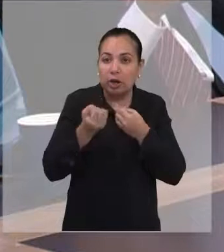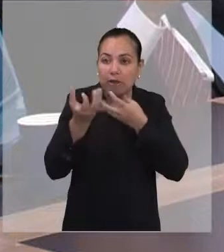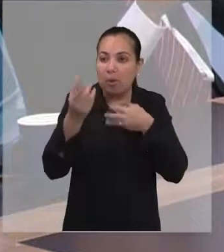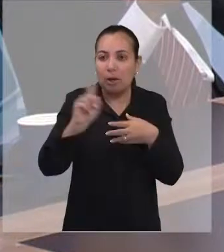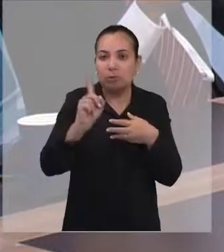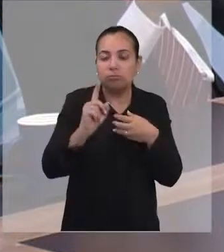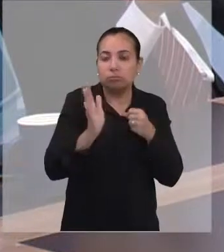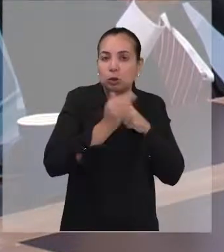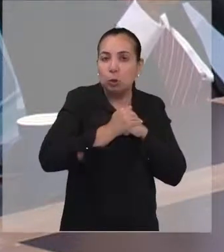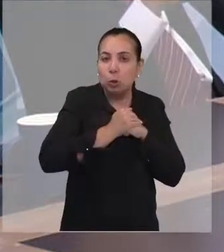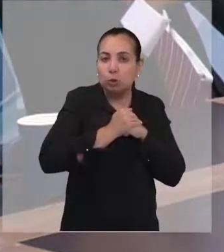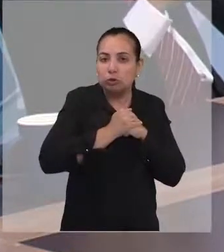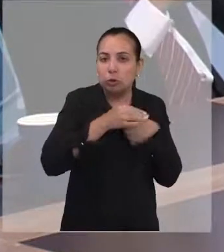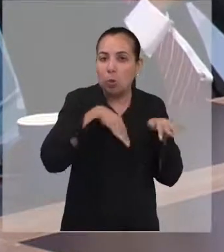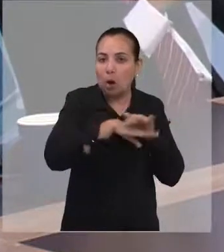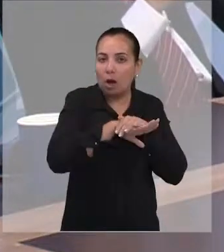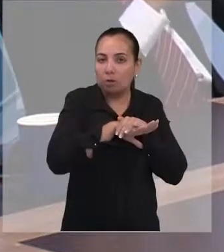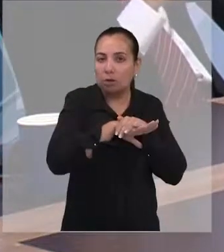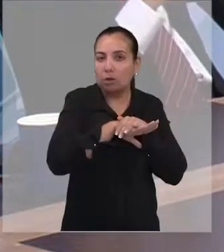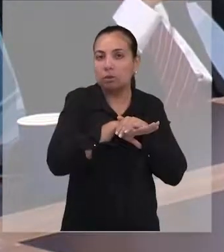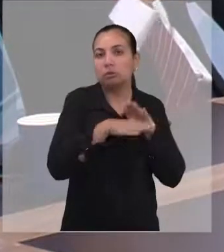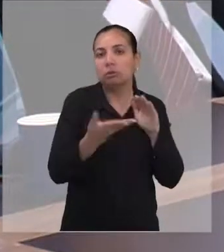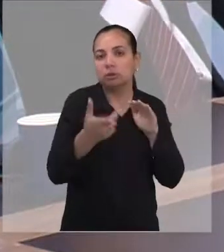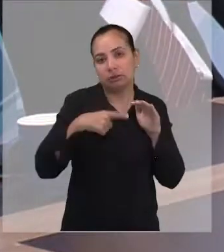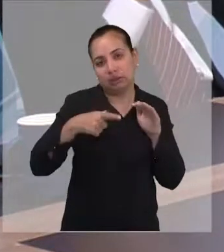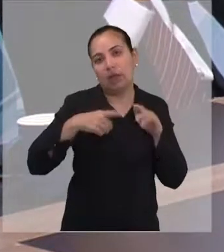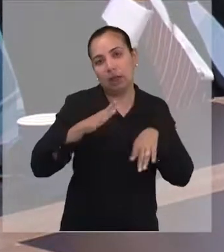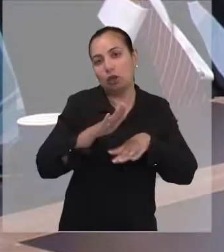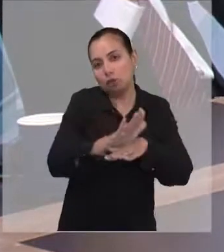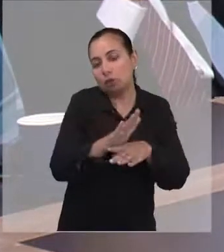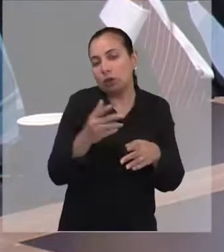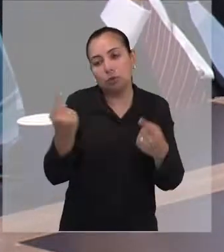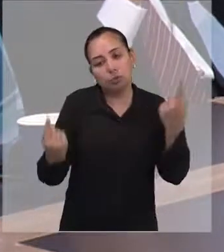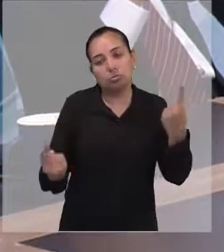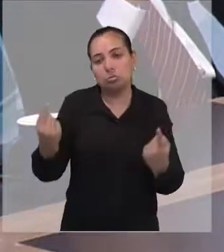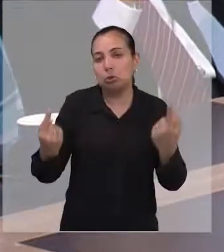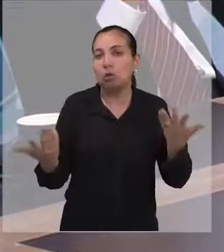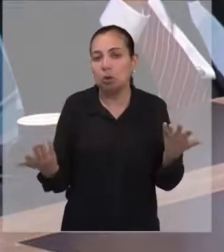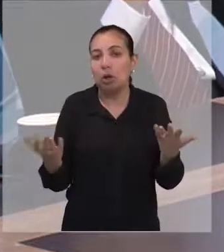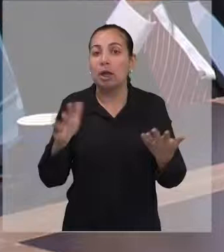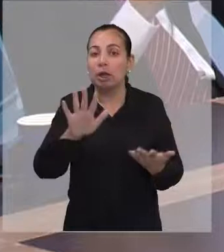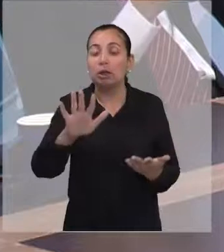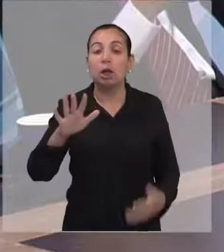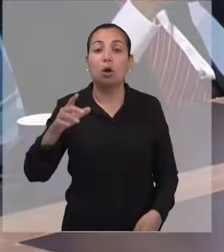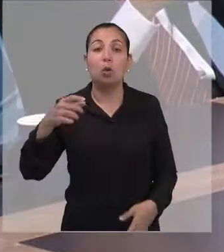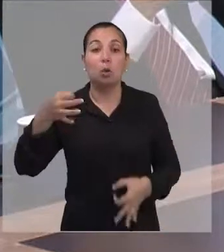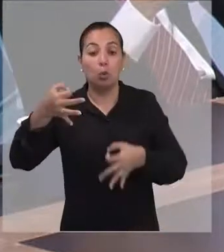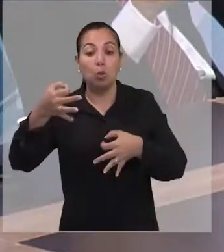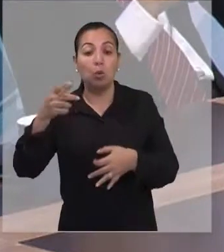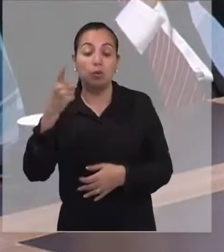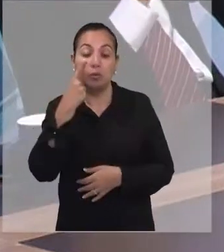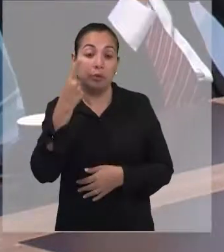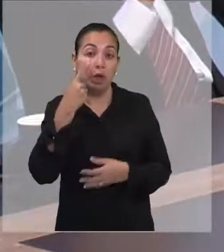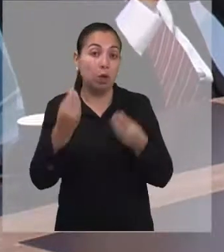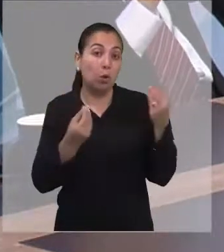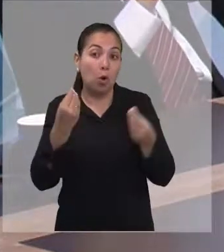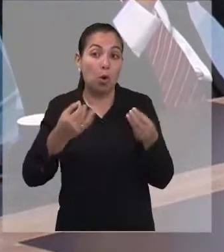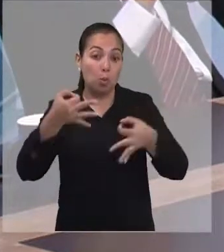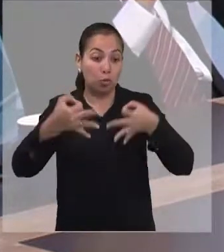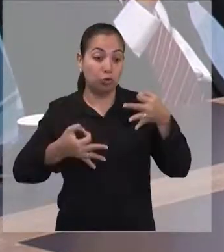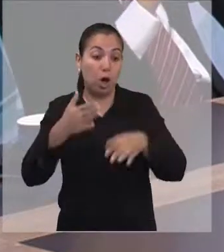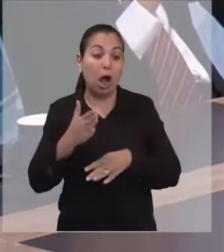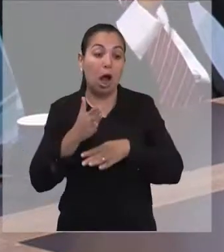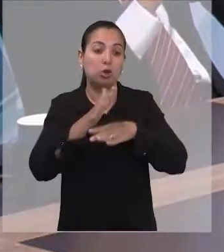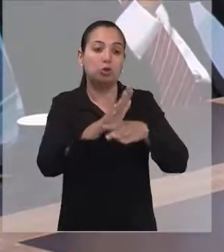candidato. Então, a gente está querendo exigir que o juiz ajudasse um candidato. Ele não tinha essa obrigação.